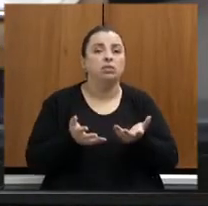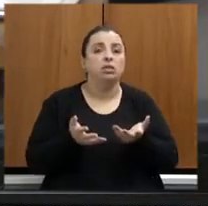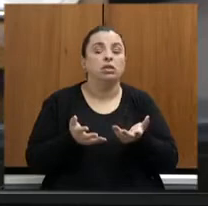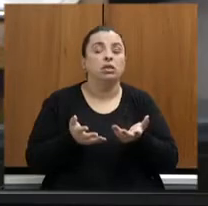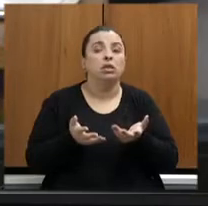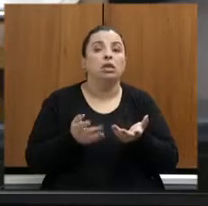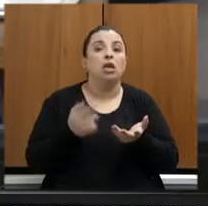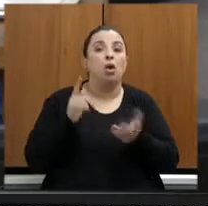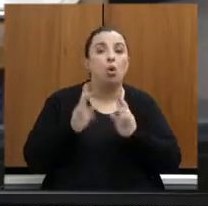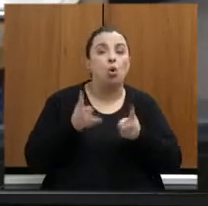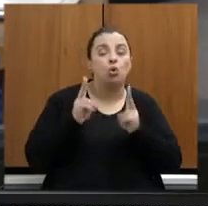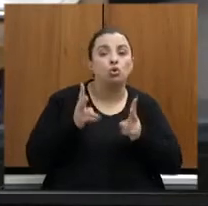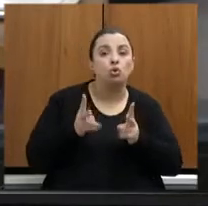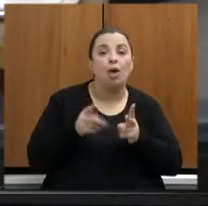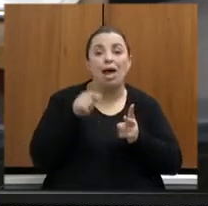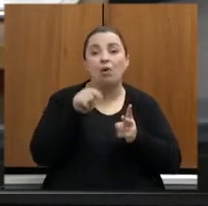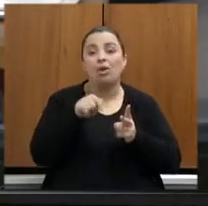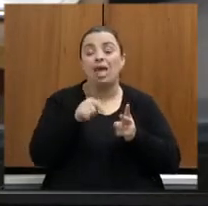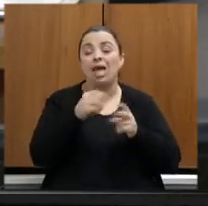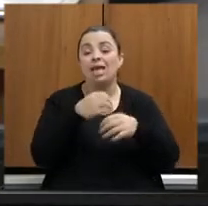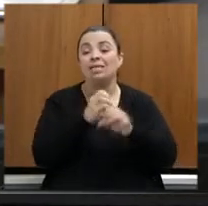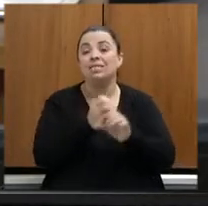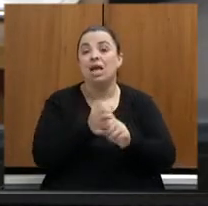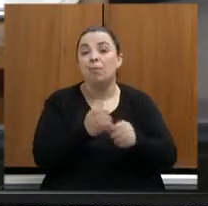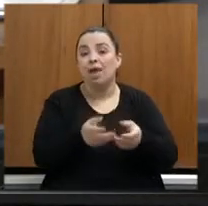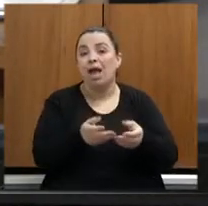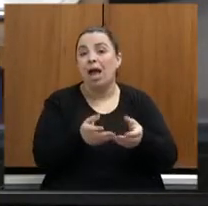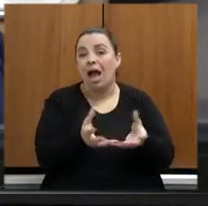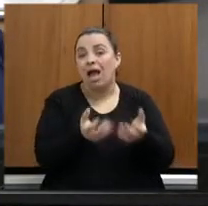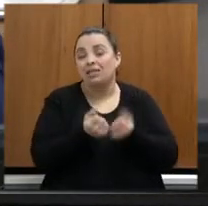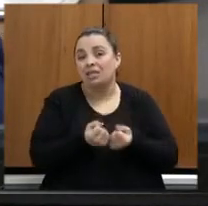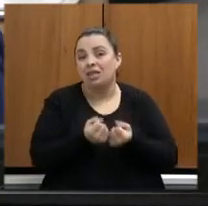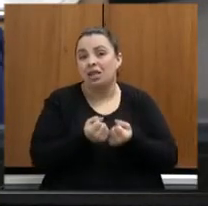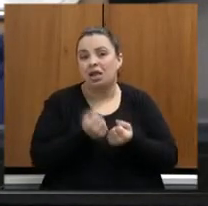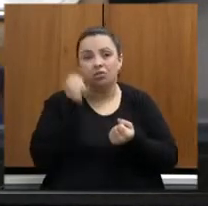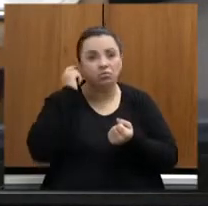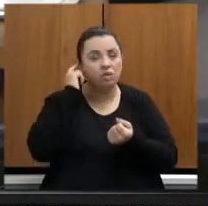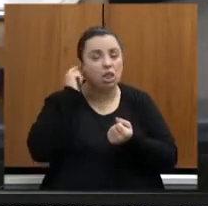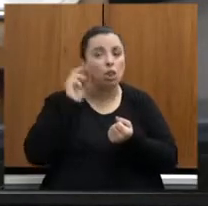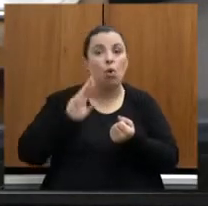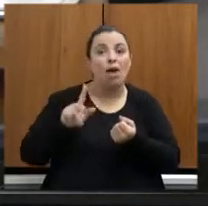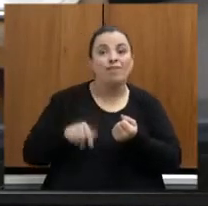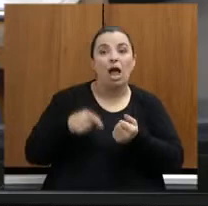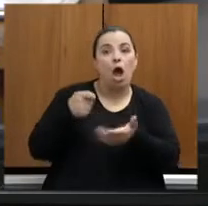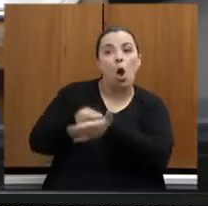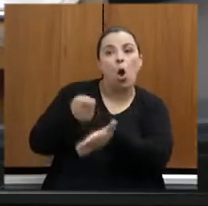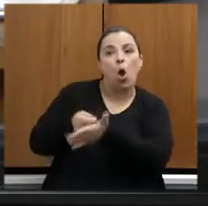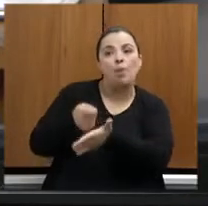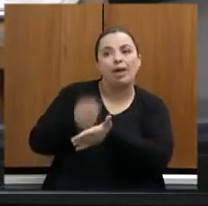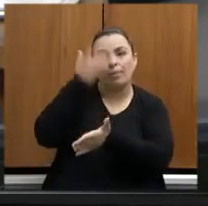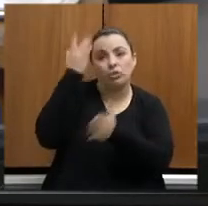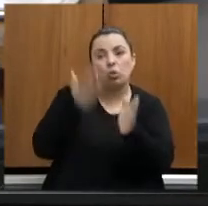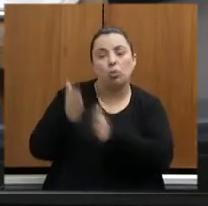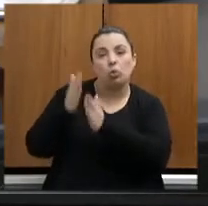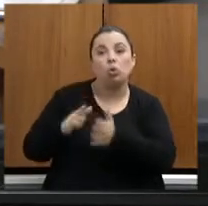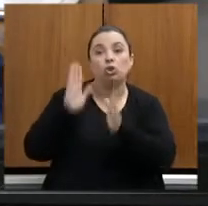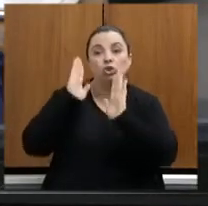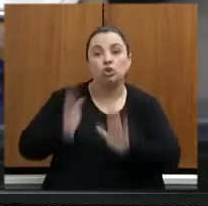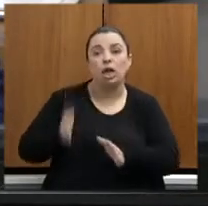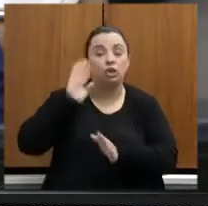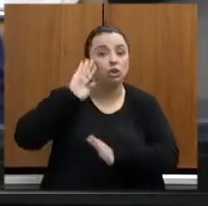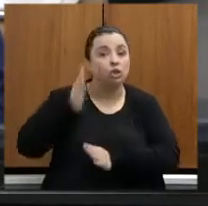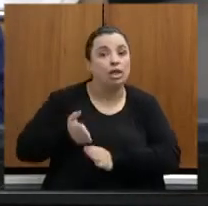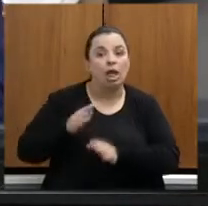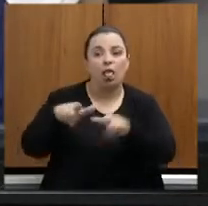continuar aceitando os exames nós não vão para a faca no pescoço do Produtor para poder que obriga ele é certificar de uma vez nós